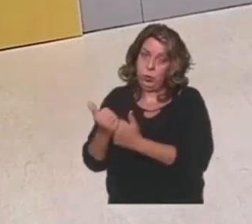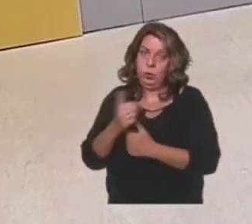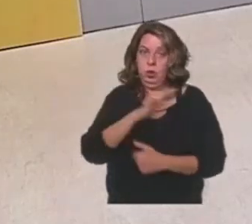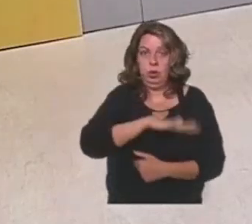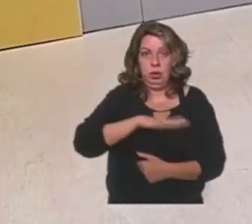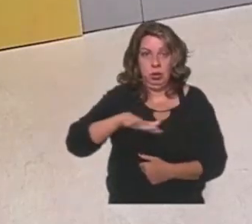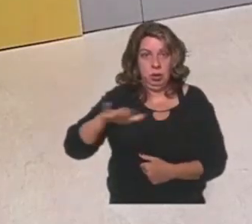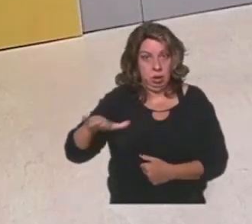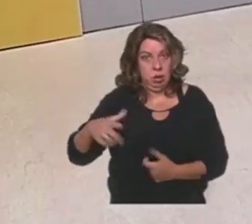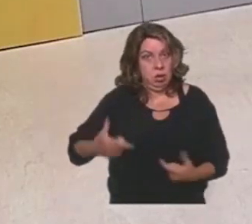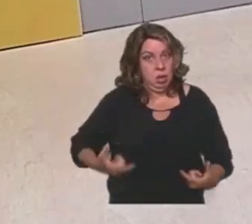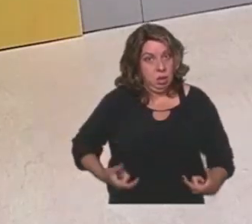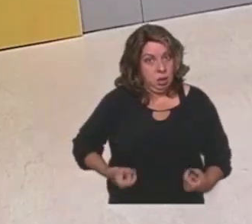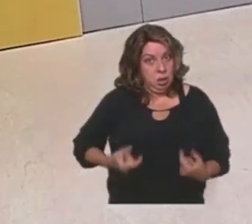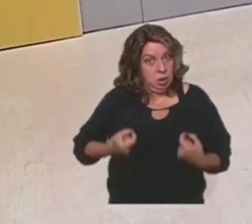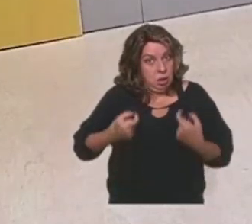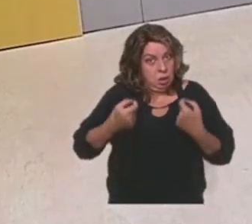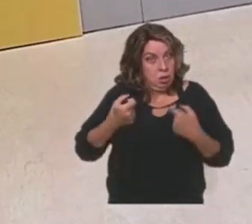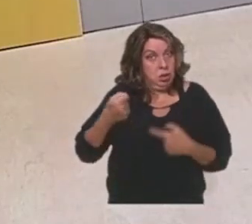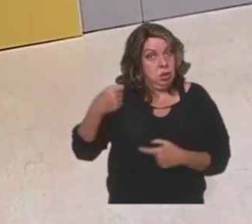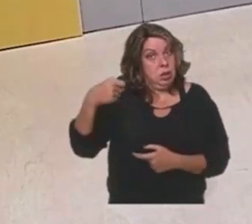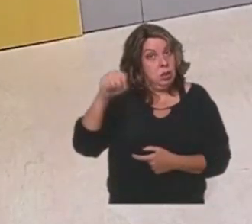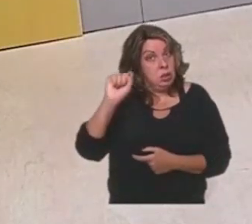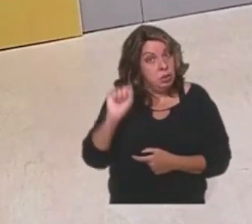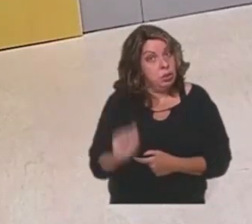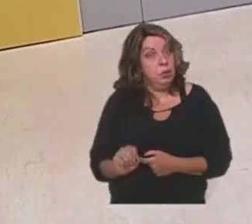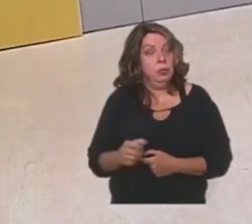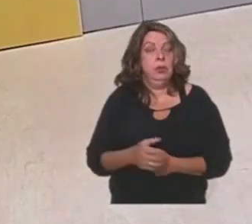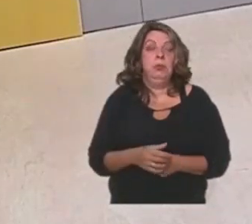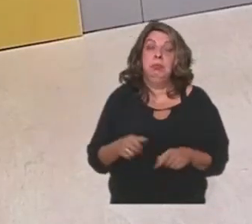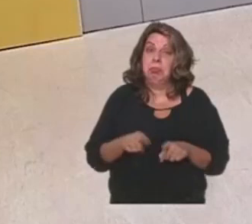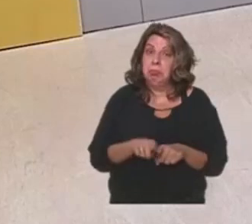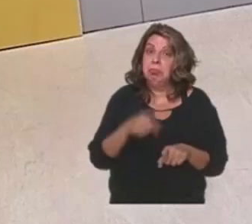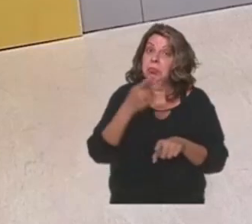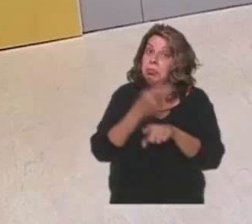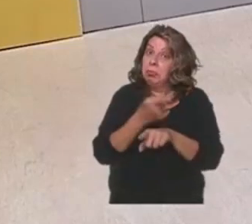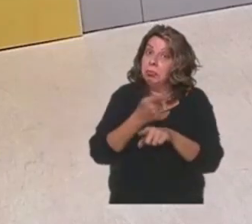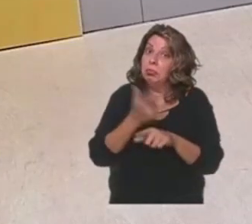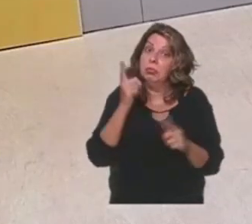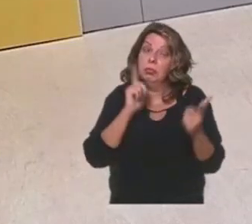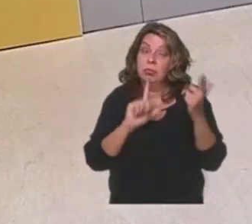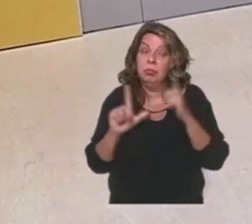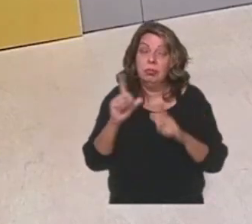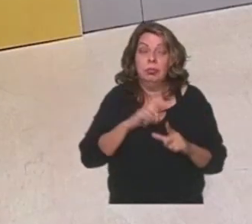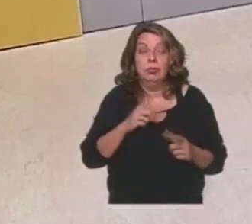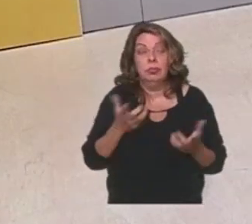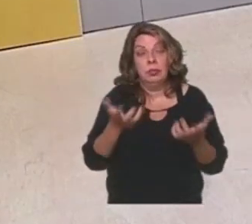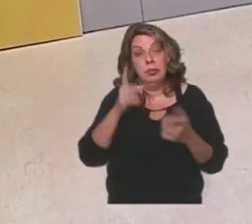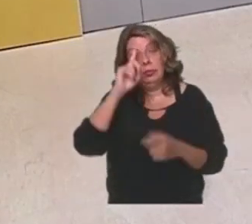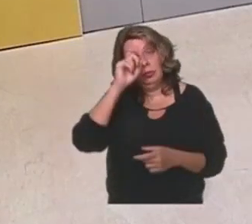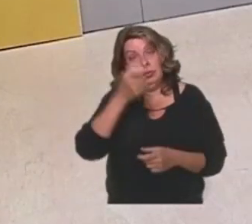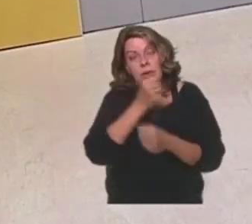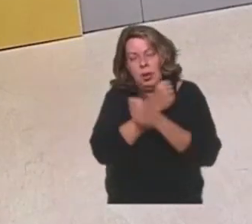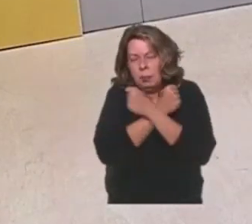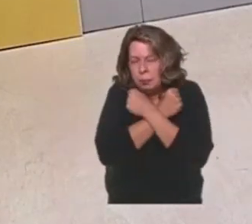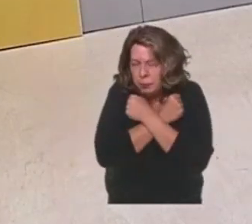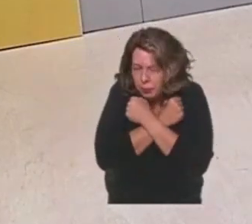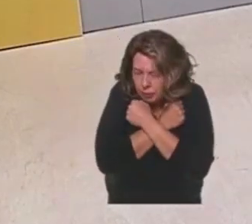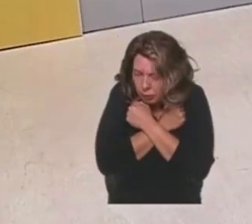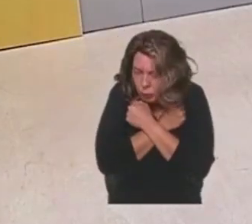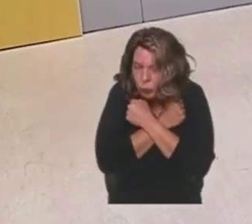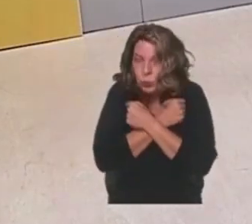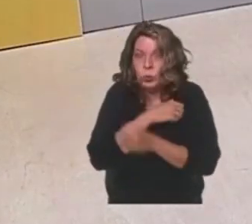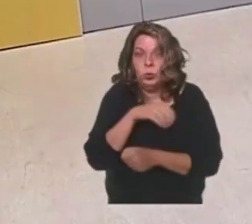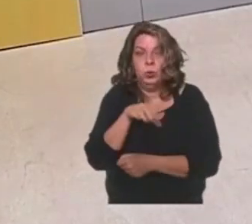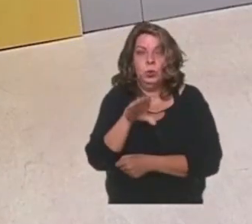de Sergipe, tá? Além de concorrer a prêmios incríveis. Então, a todos vocês, ó, mandar um abraço aí pro querido Bruno, que